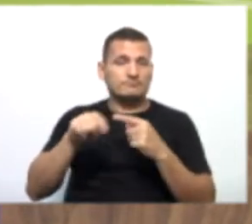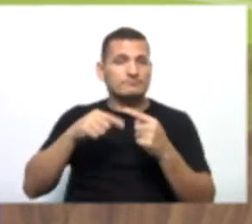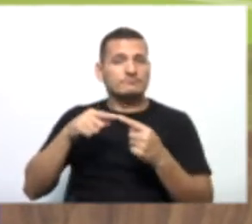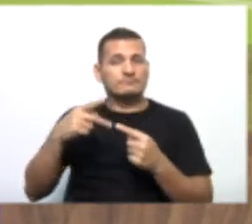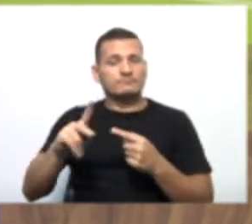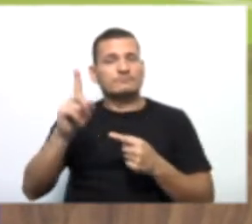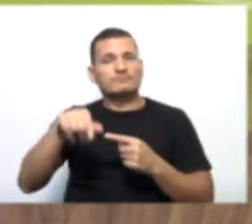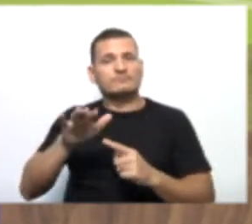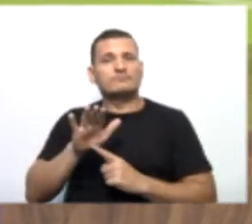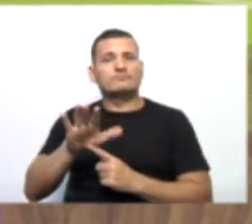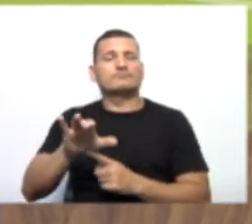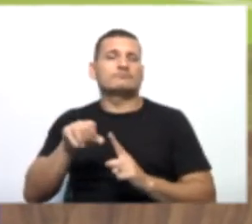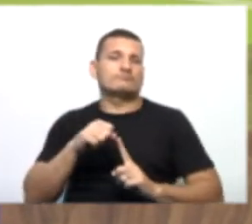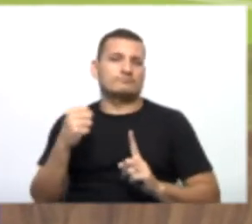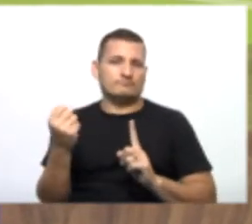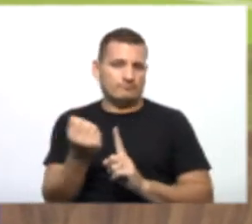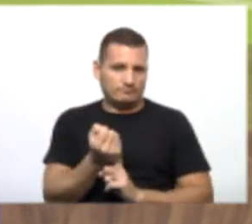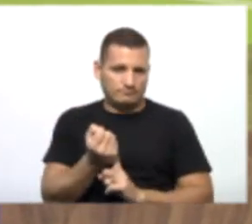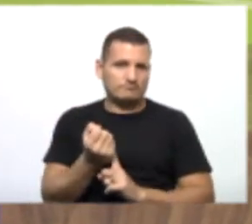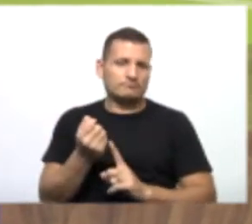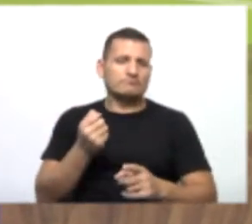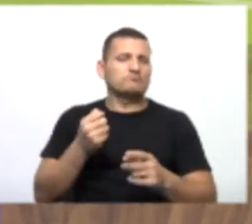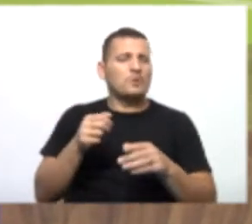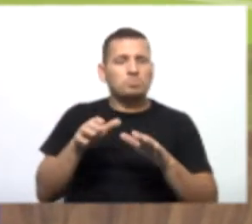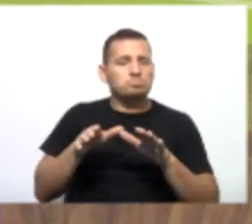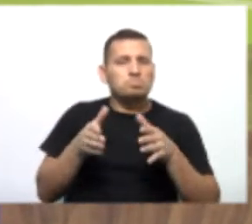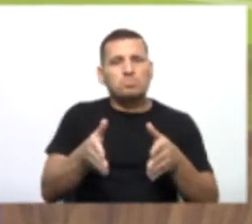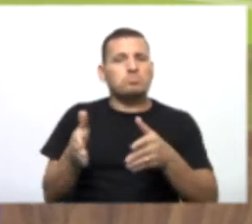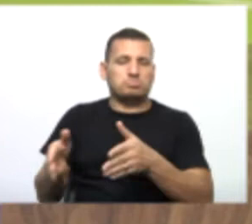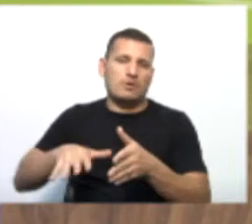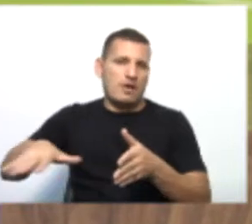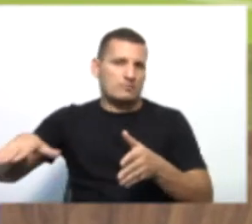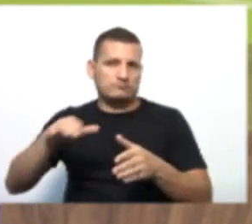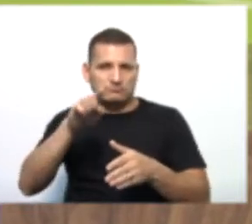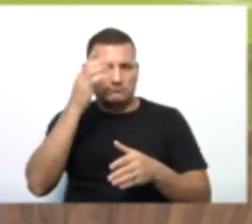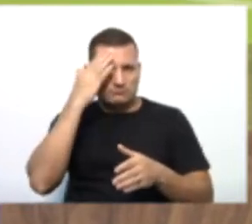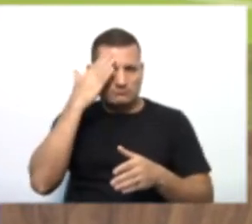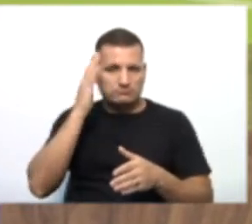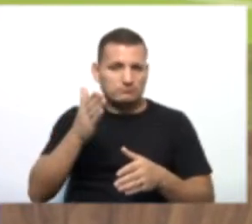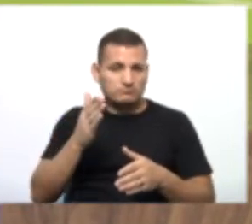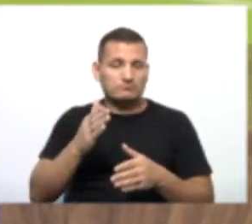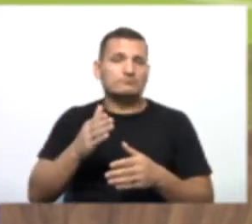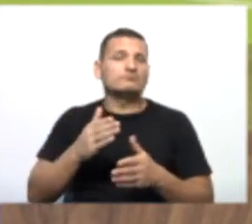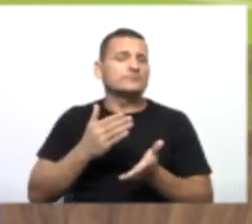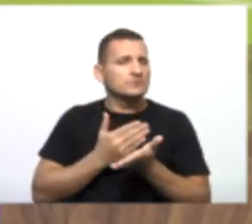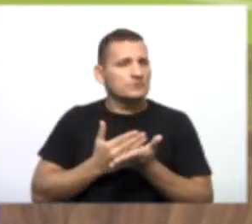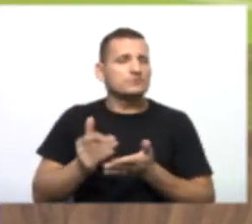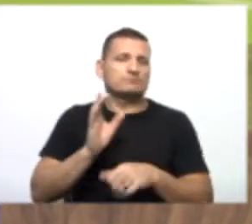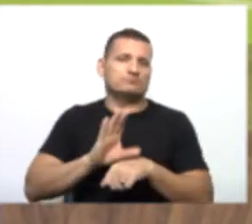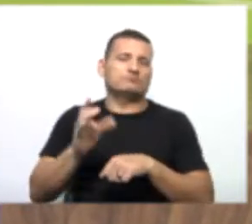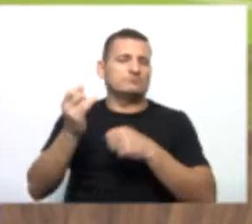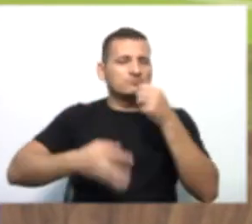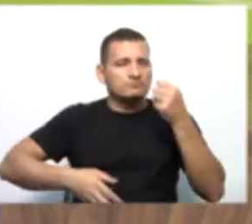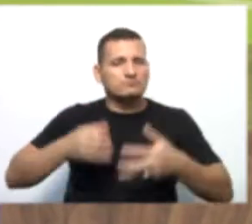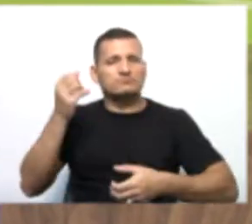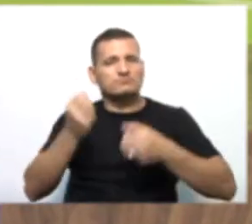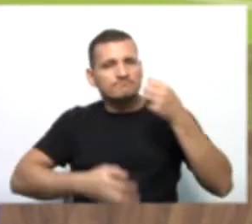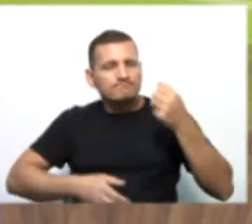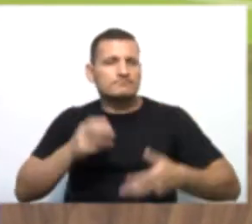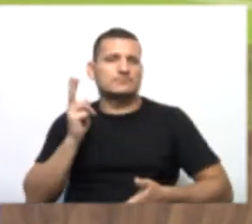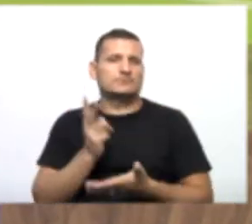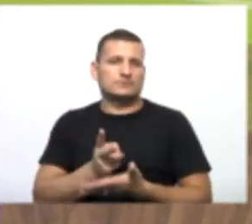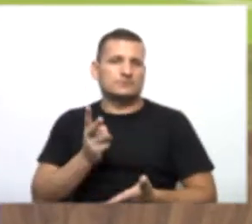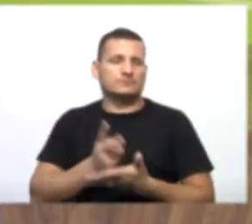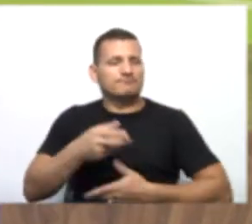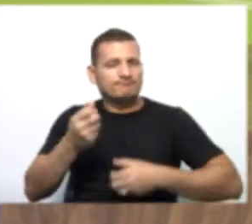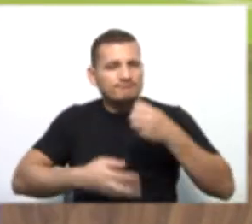ajudar a sociedade como um todo, em determinado tipo de serviço, como você já sabe aí, desde o início do curso a gente vem falando isso, não é verdade?